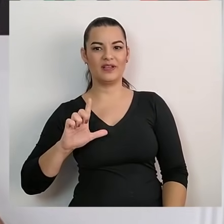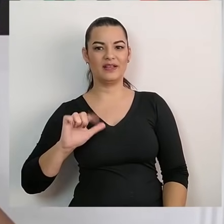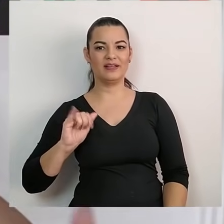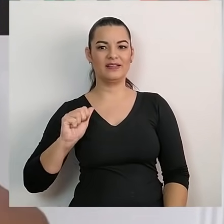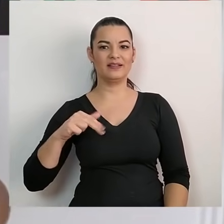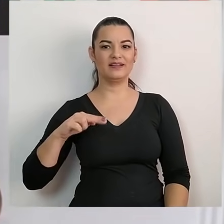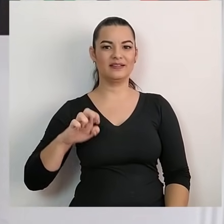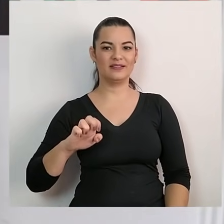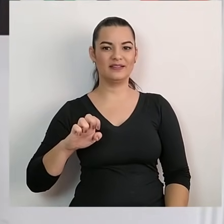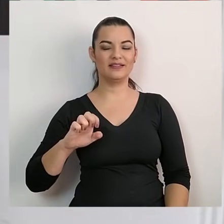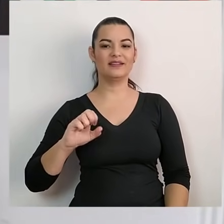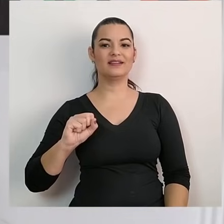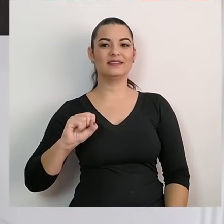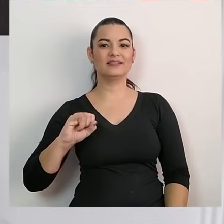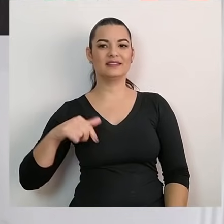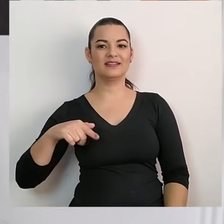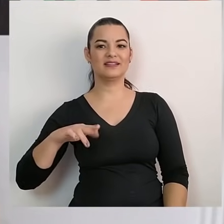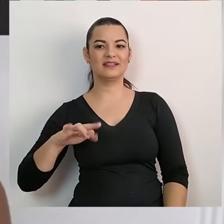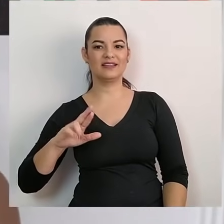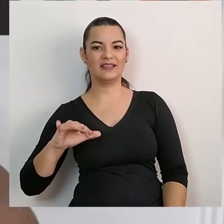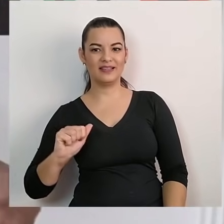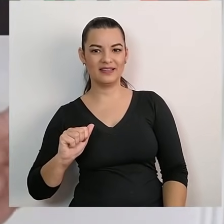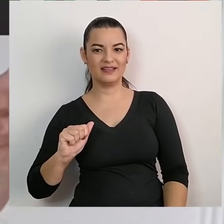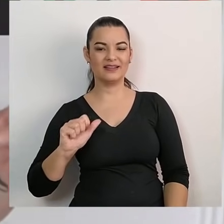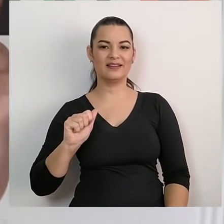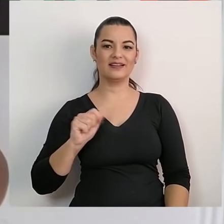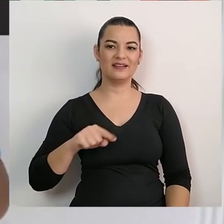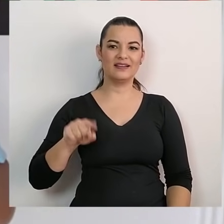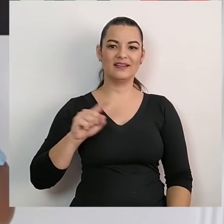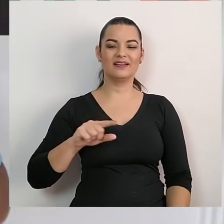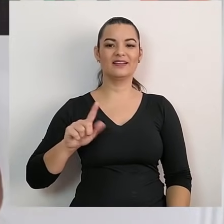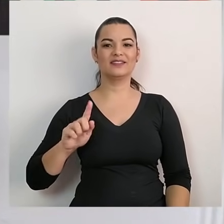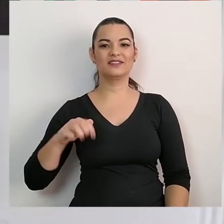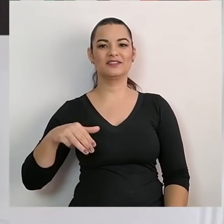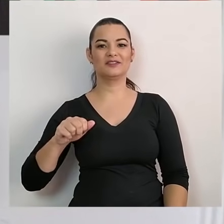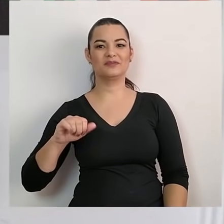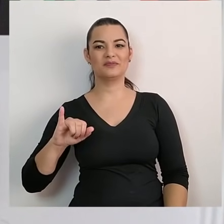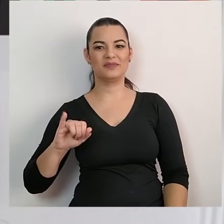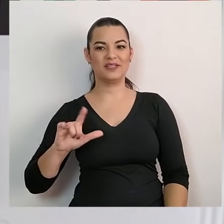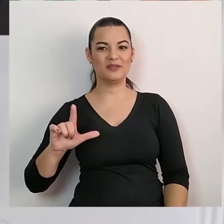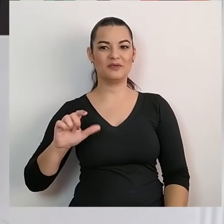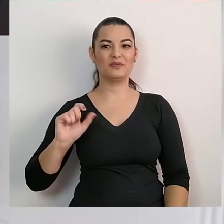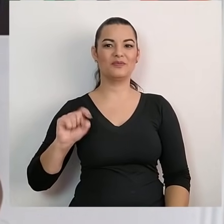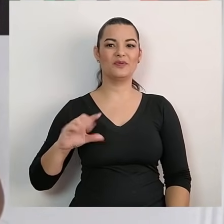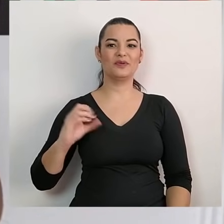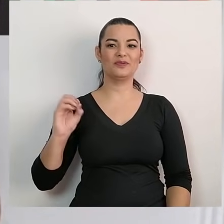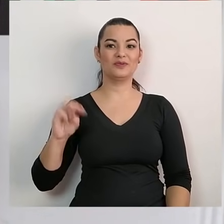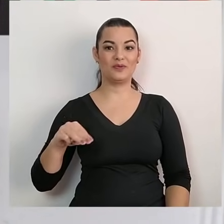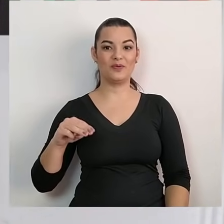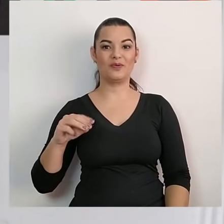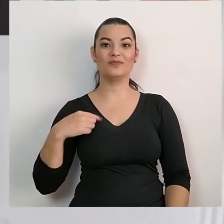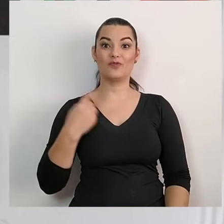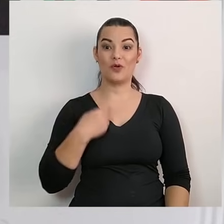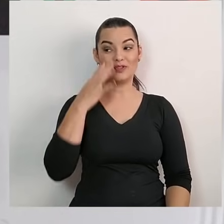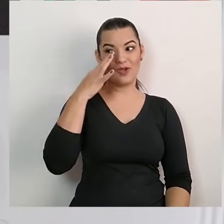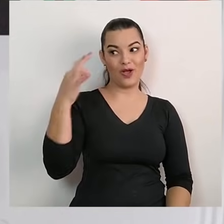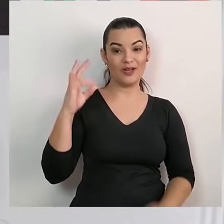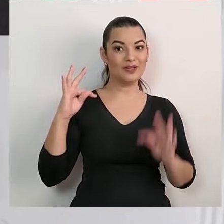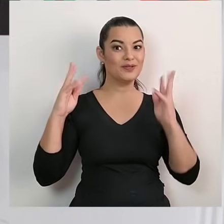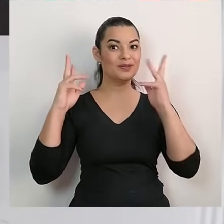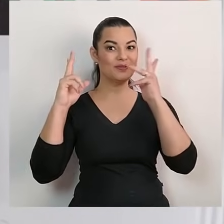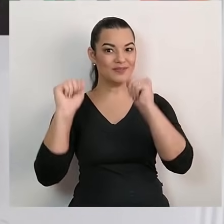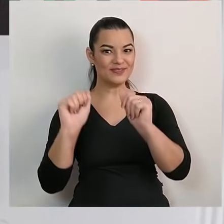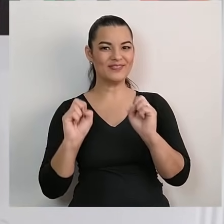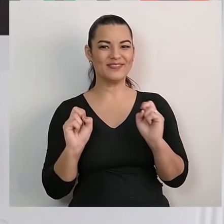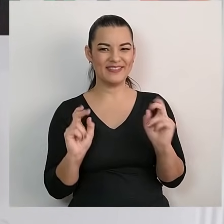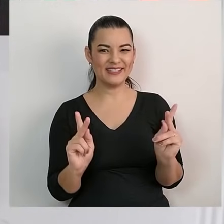profelianesiqueira@gmail.com. Nós estamos olhando essas atividades e elas fazem parte daquele quadro lá que eu estou de olho em